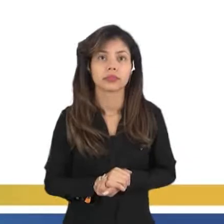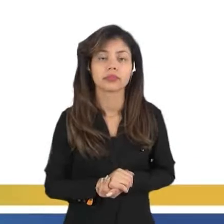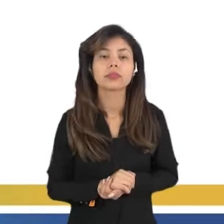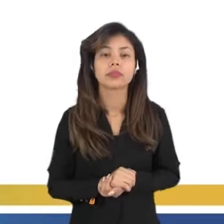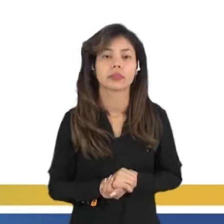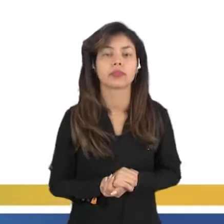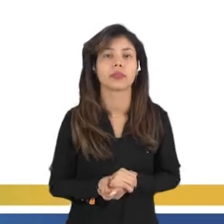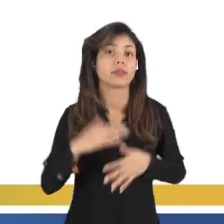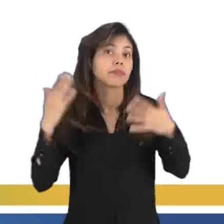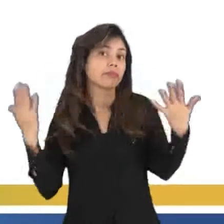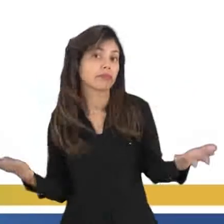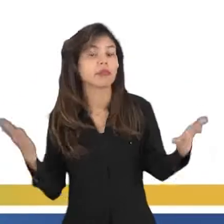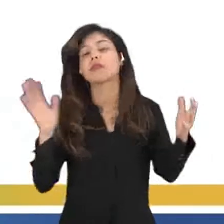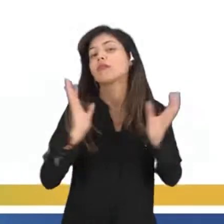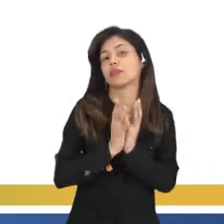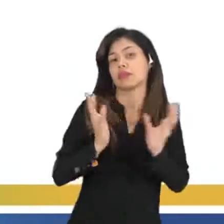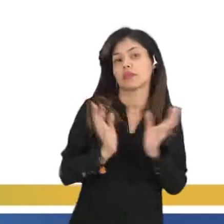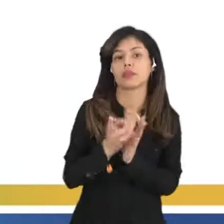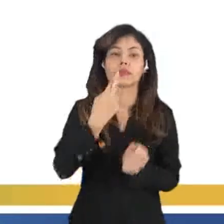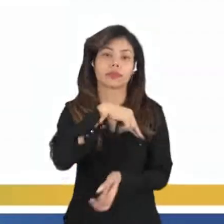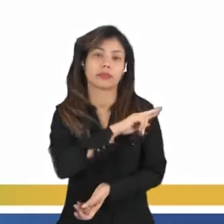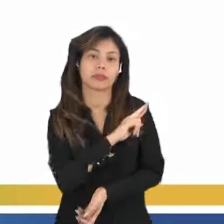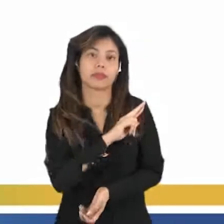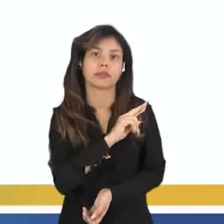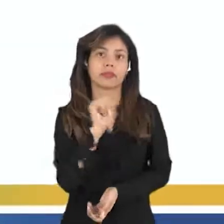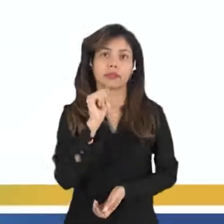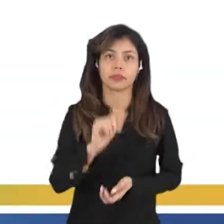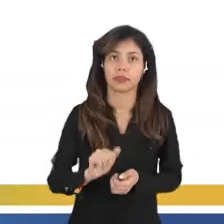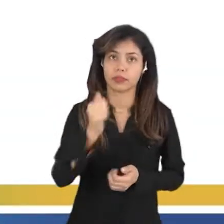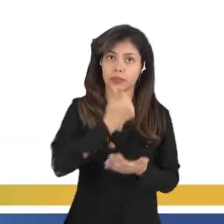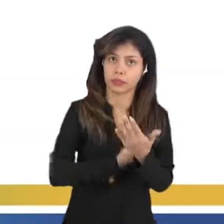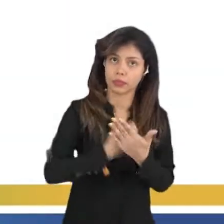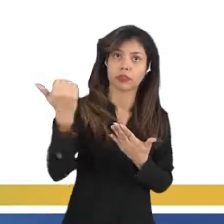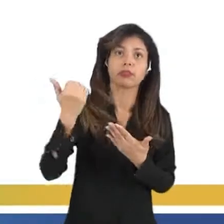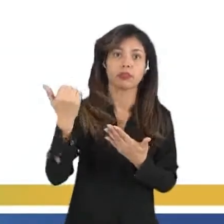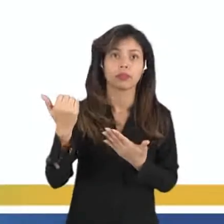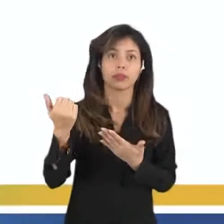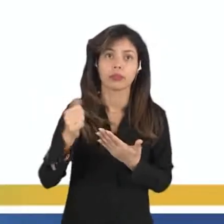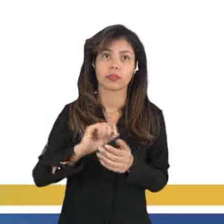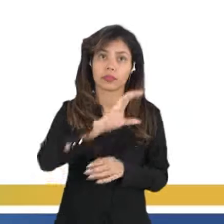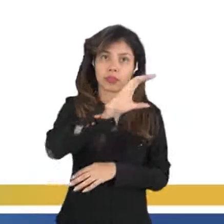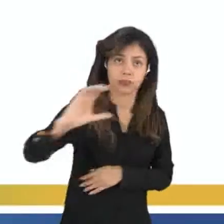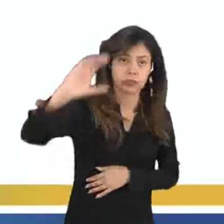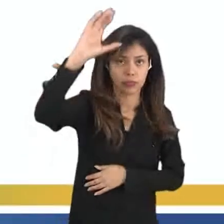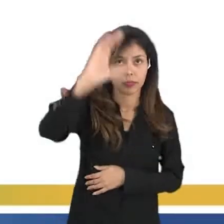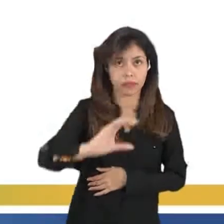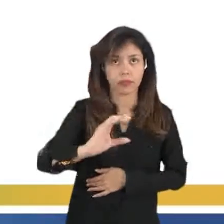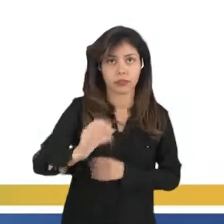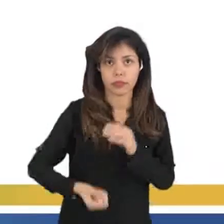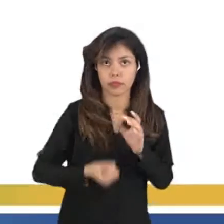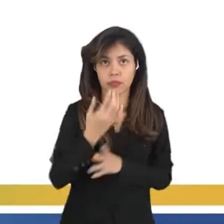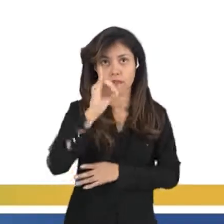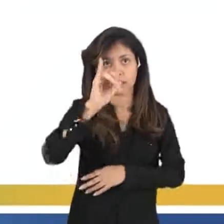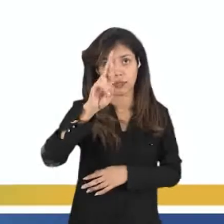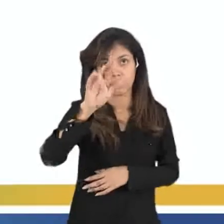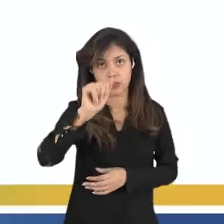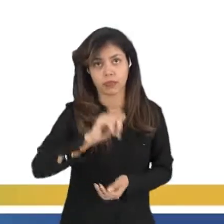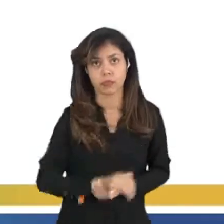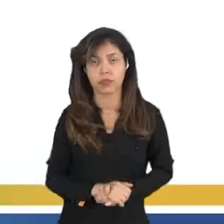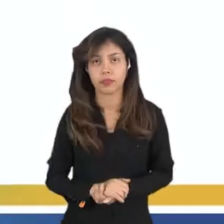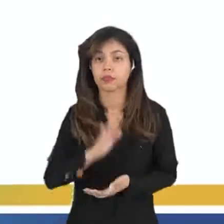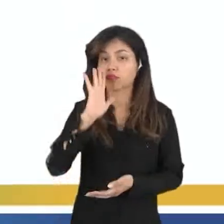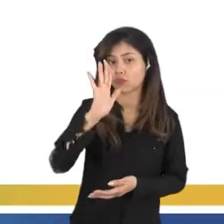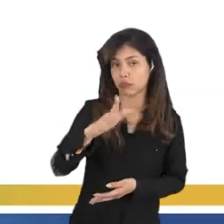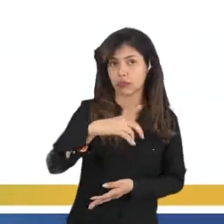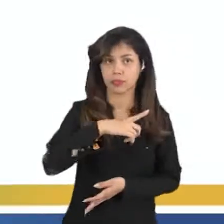Inglaterra. Então, o grupo responsável pelas ações é formado pela parte católica, que criou o IRA, né? Já